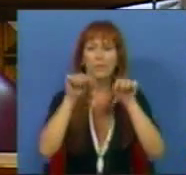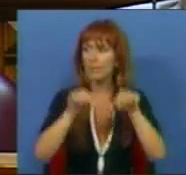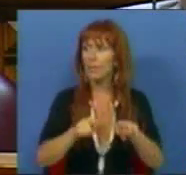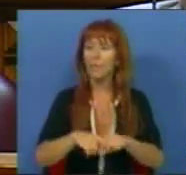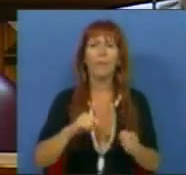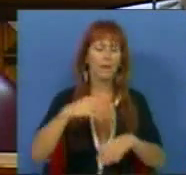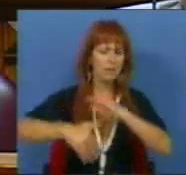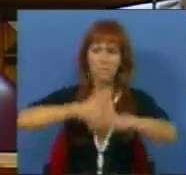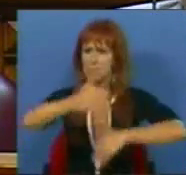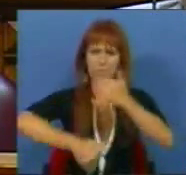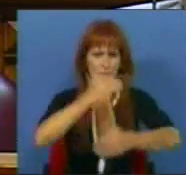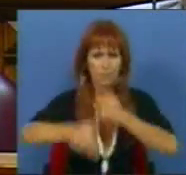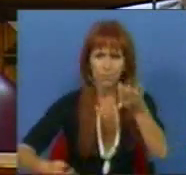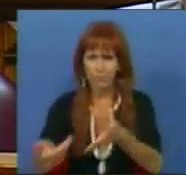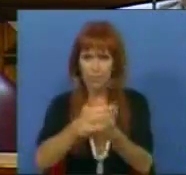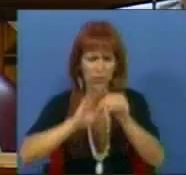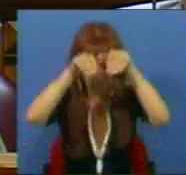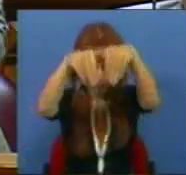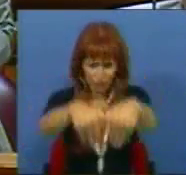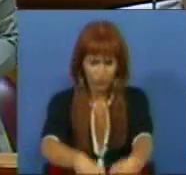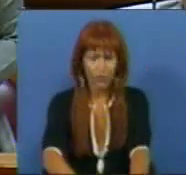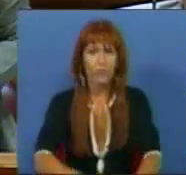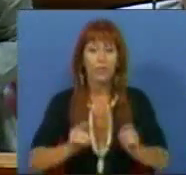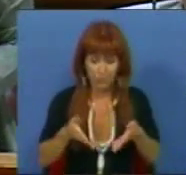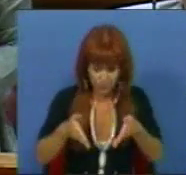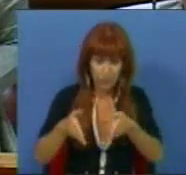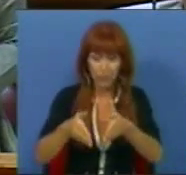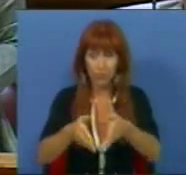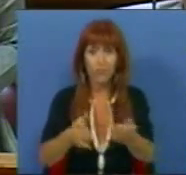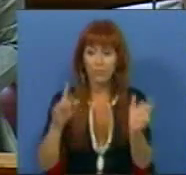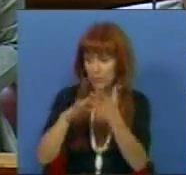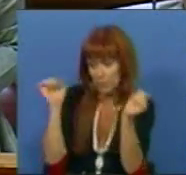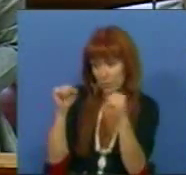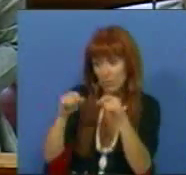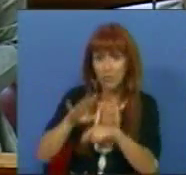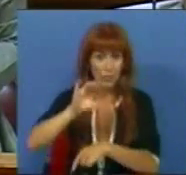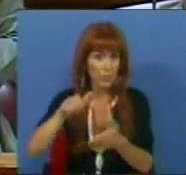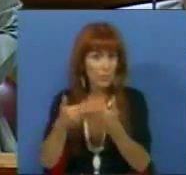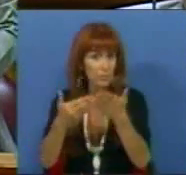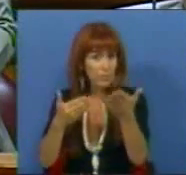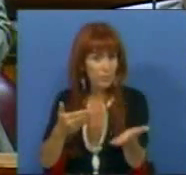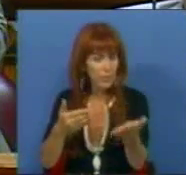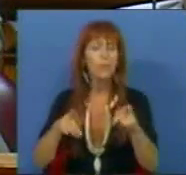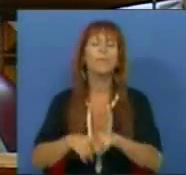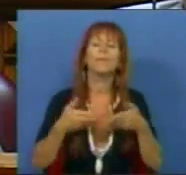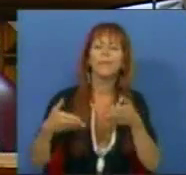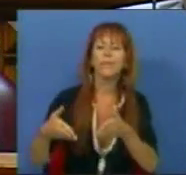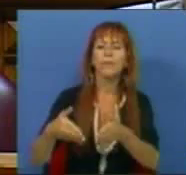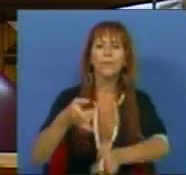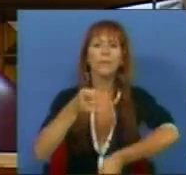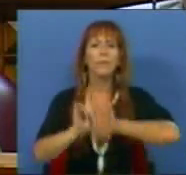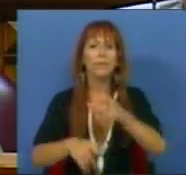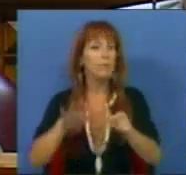Esta espiral a caminho da economia do abismo é o rumo que concertaram para este país? O rumo